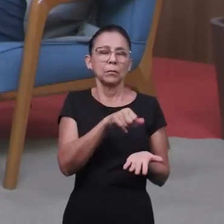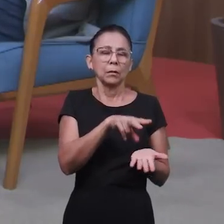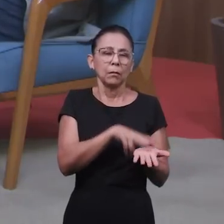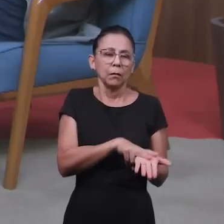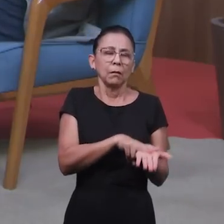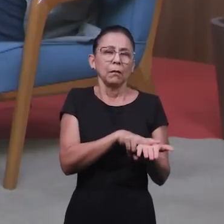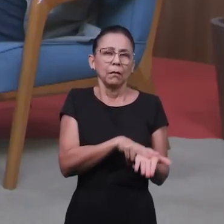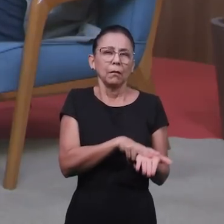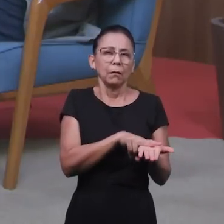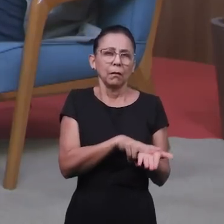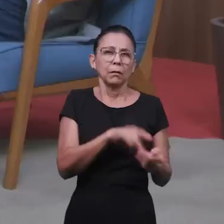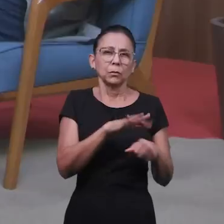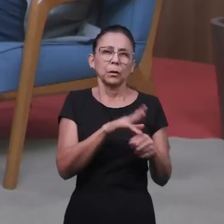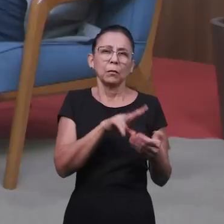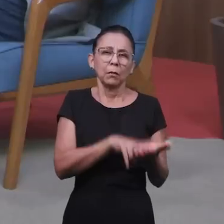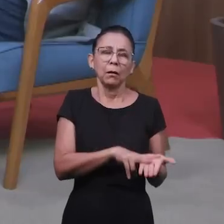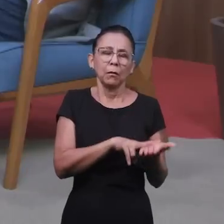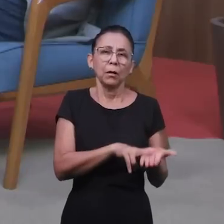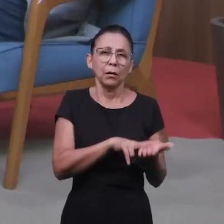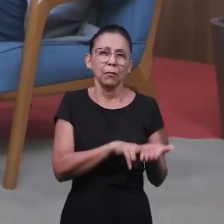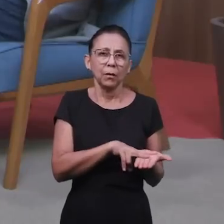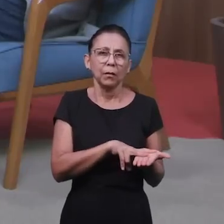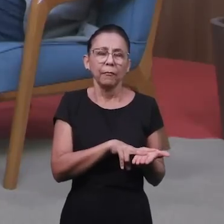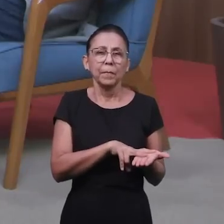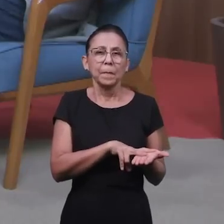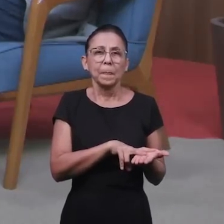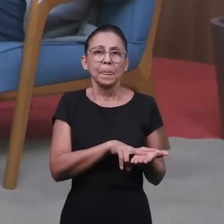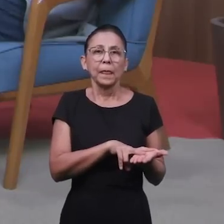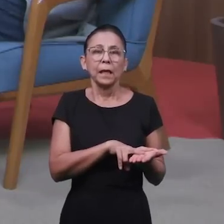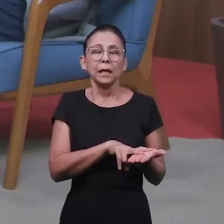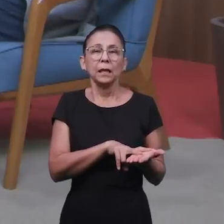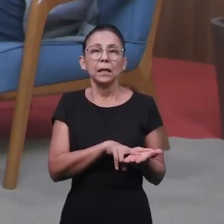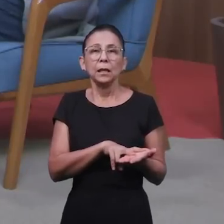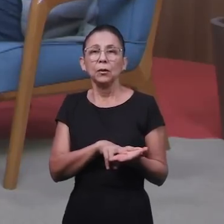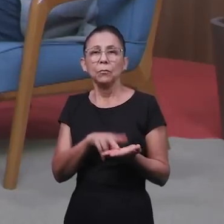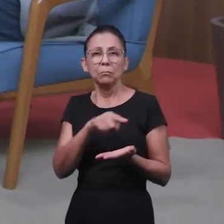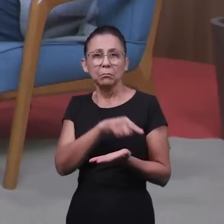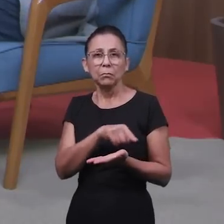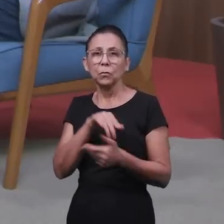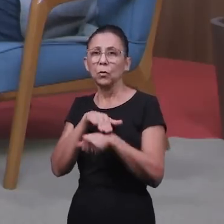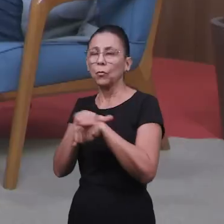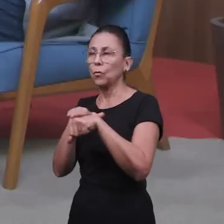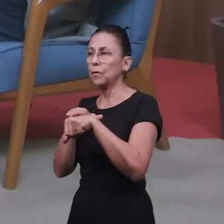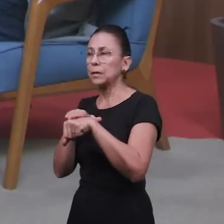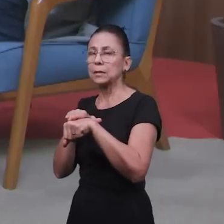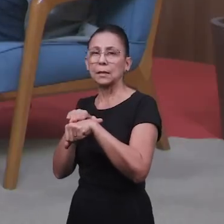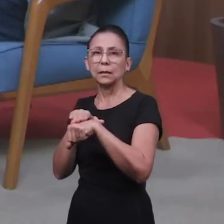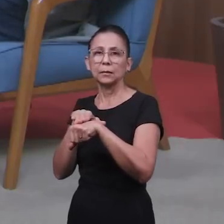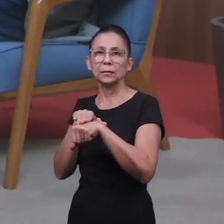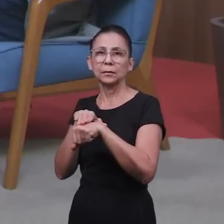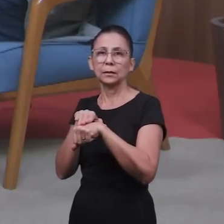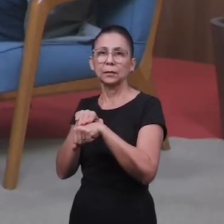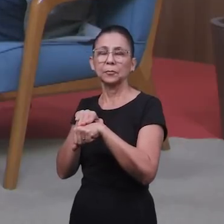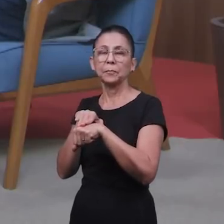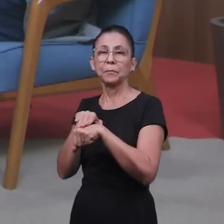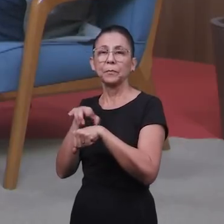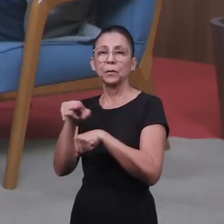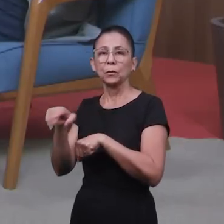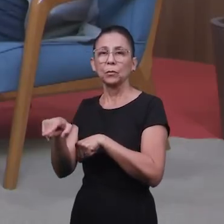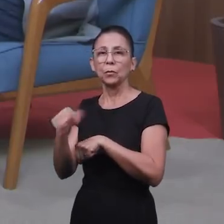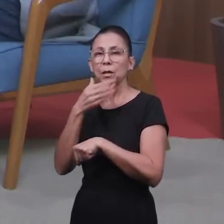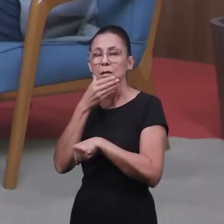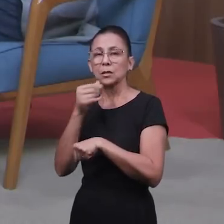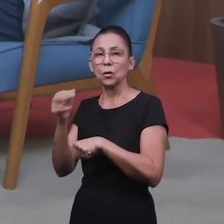Certamente aqueles dois ali não tinham nada na sua apresentação física